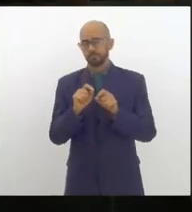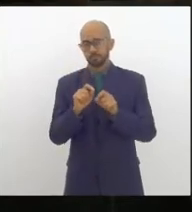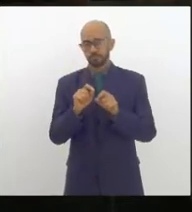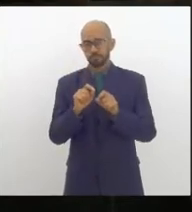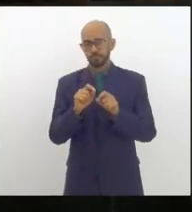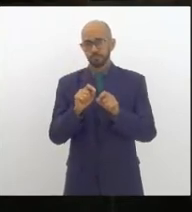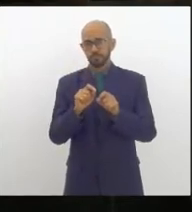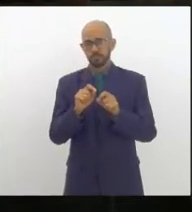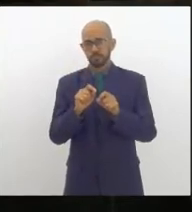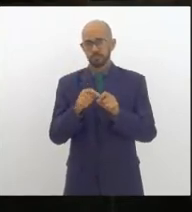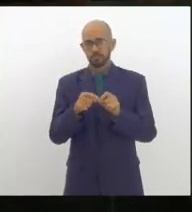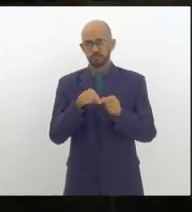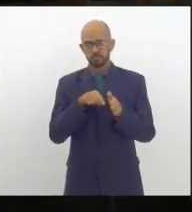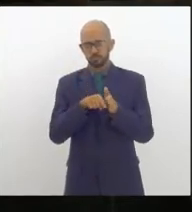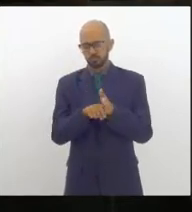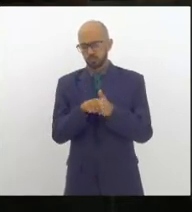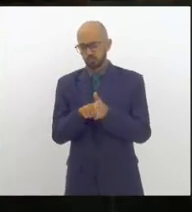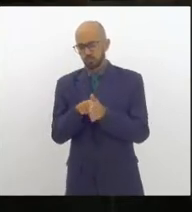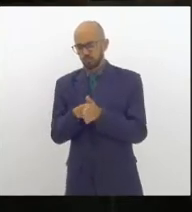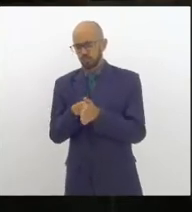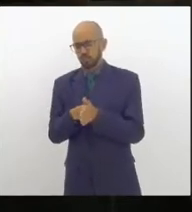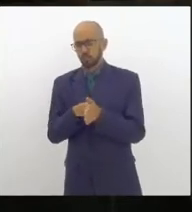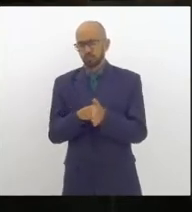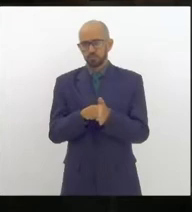fossem auditados